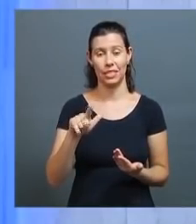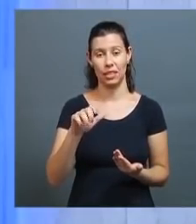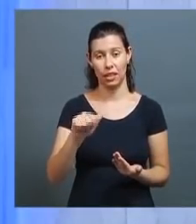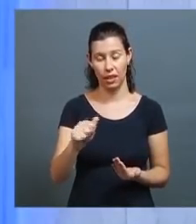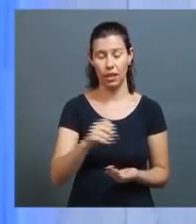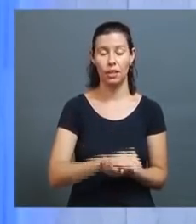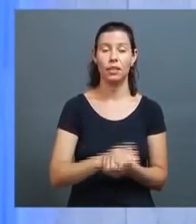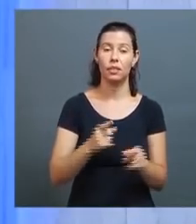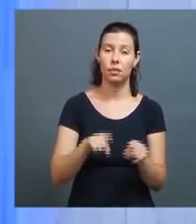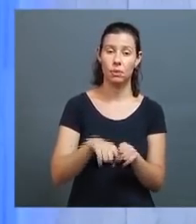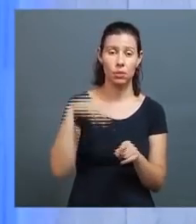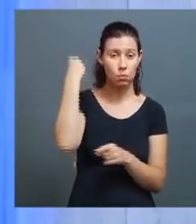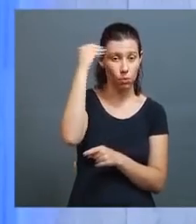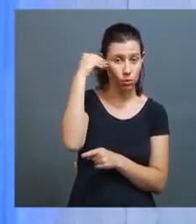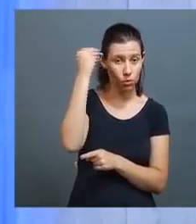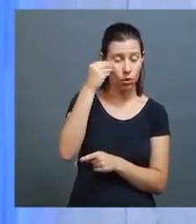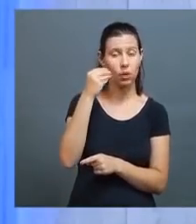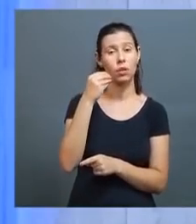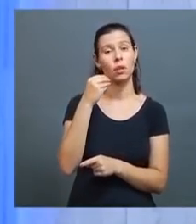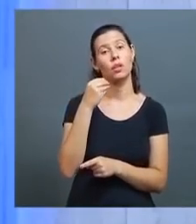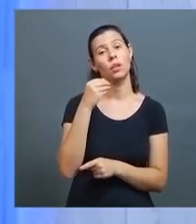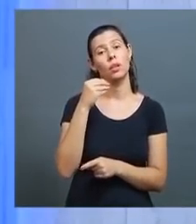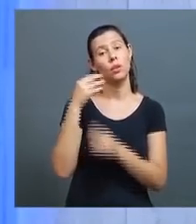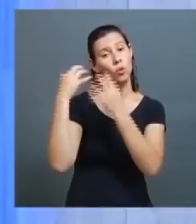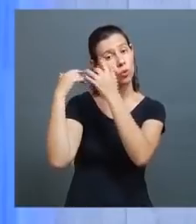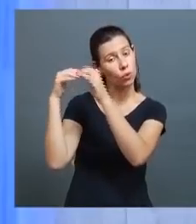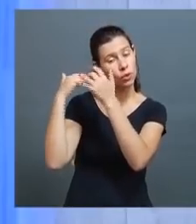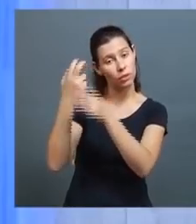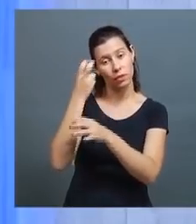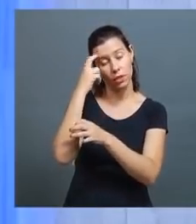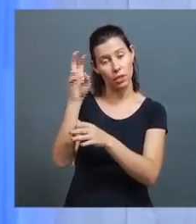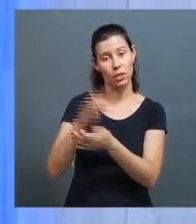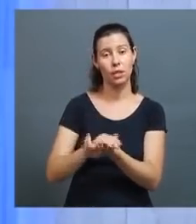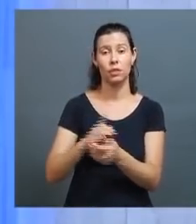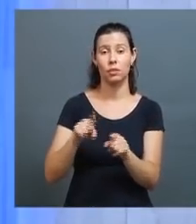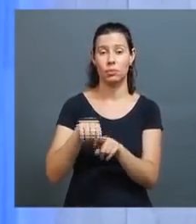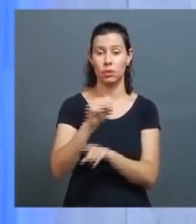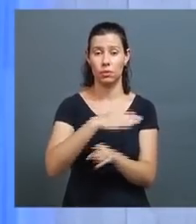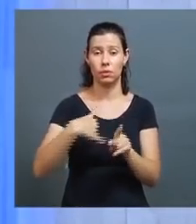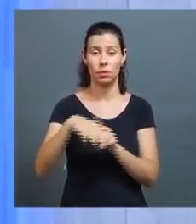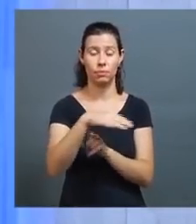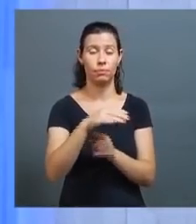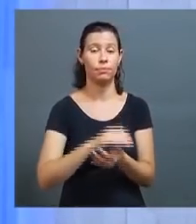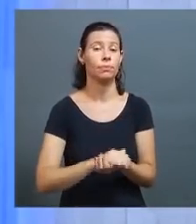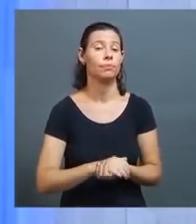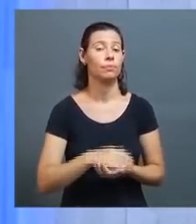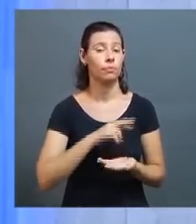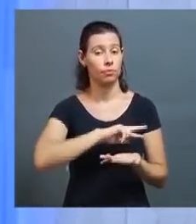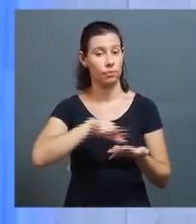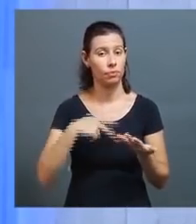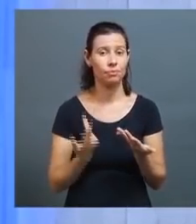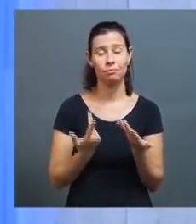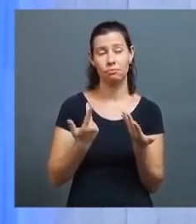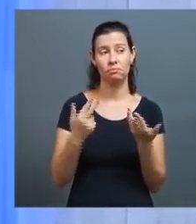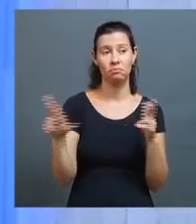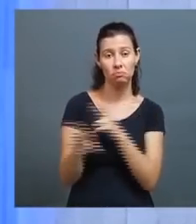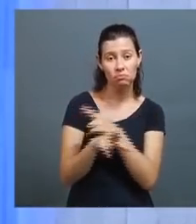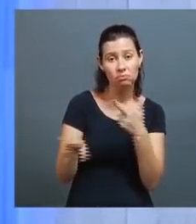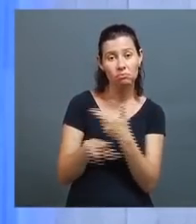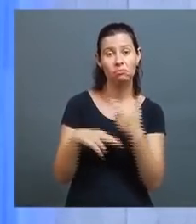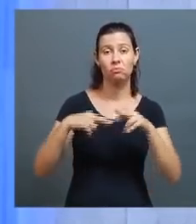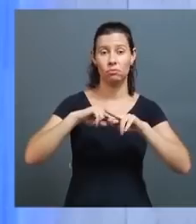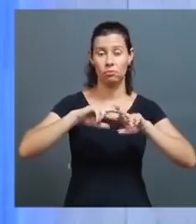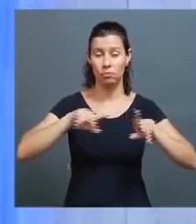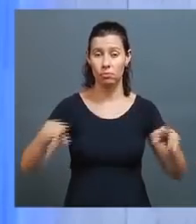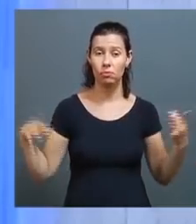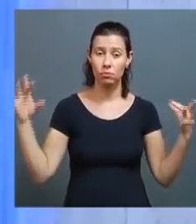o cognitivo, a inteligência e o emocional. E ele é também social, envolve ali as questões relacionais, em diferentes